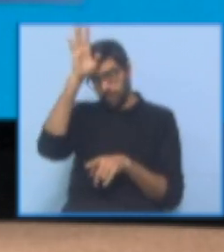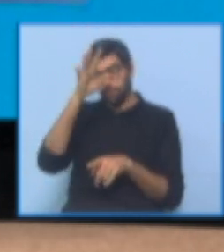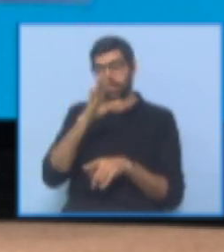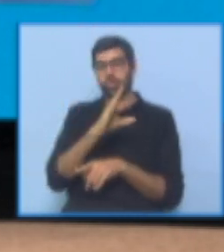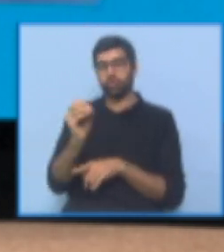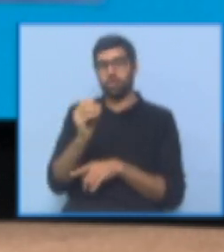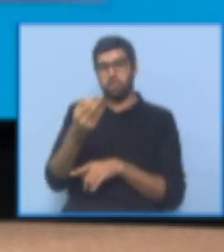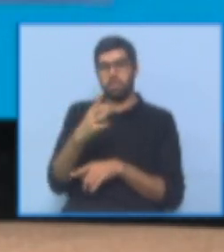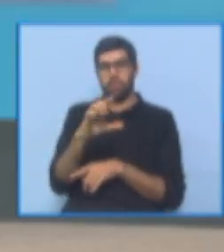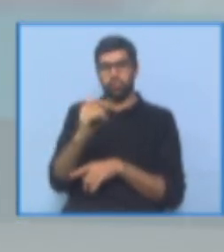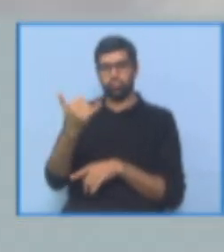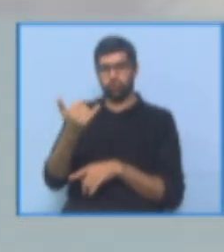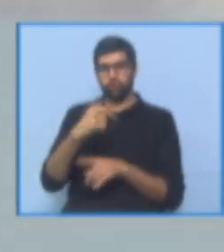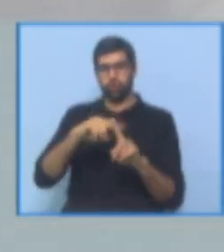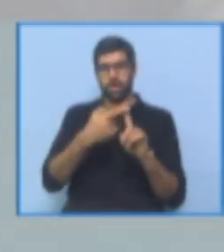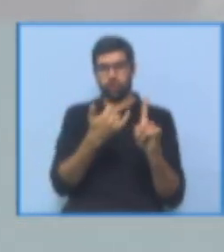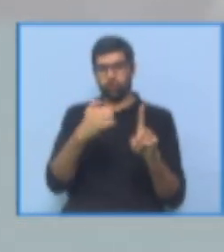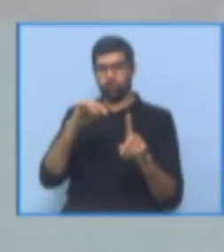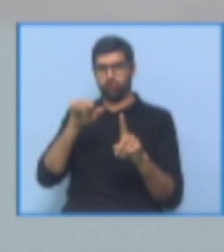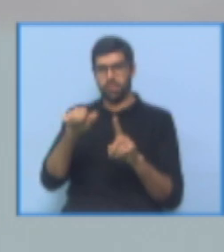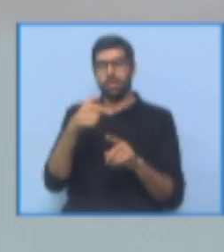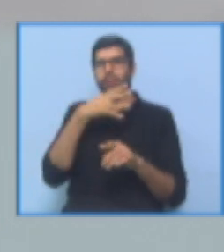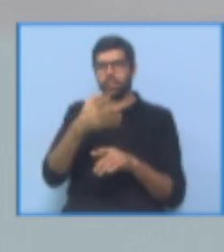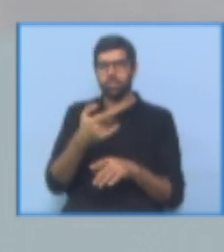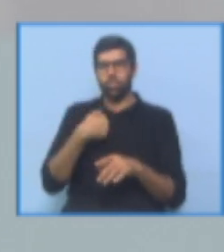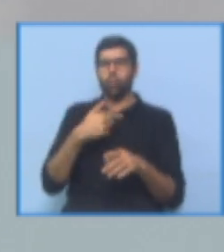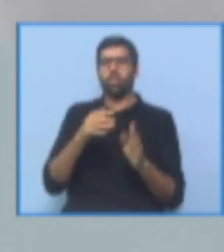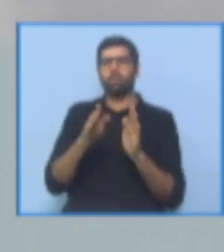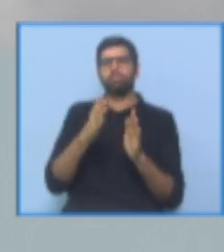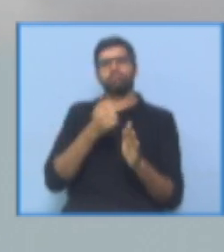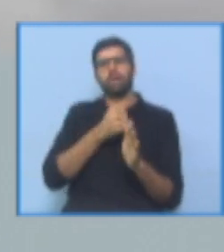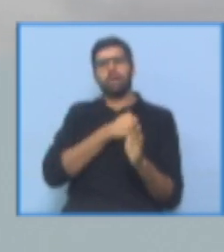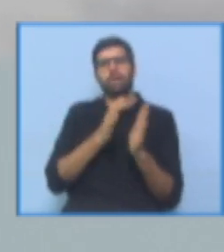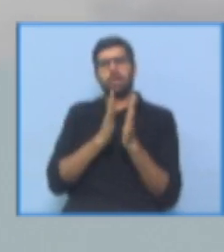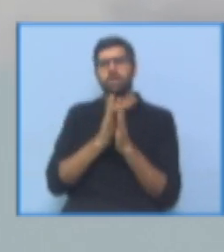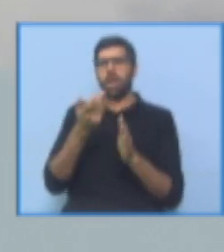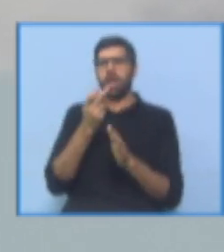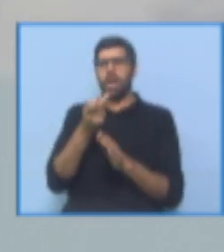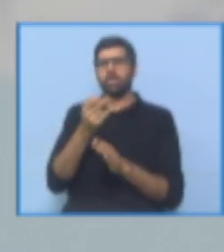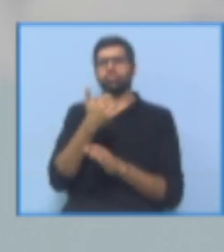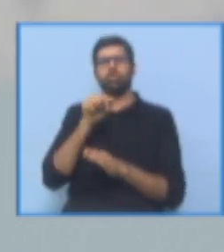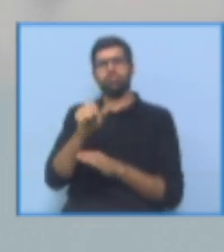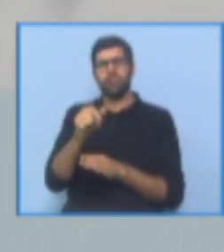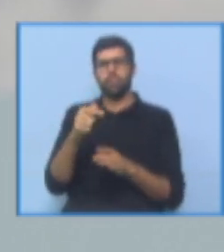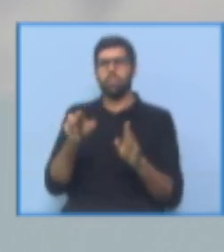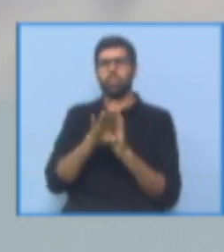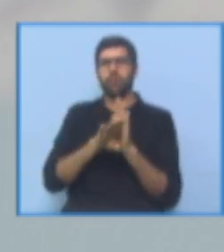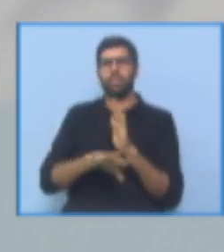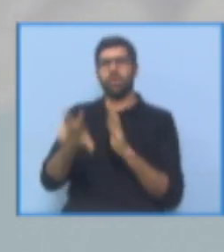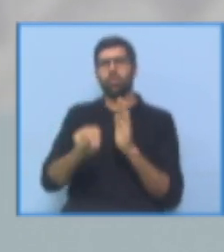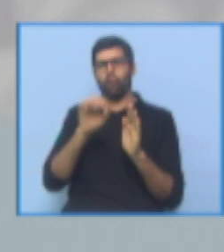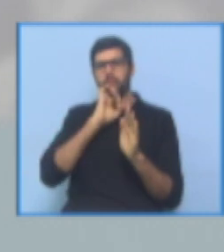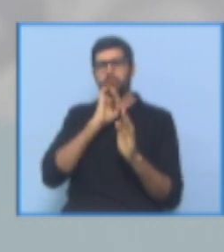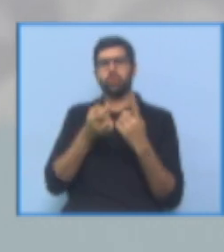coisa lindíssima. O programa da Igreja tem 2000 anos. O bispo não é ele um programa novo para uma